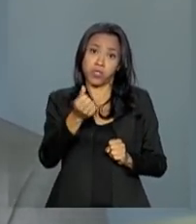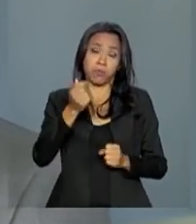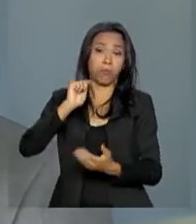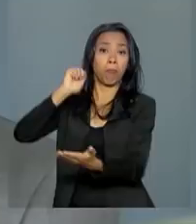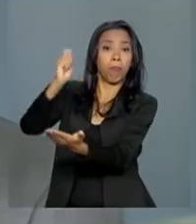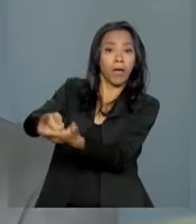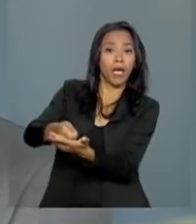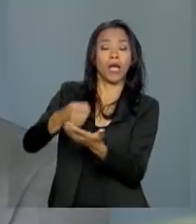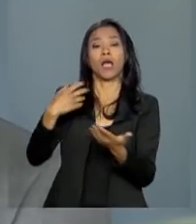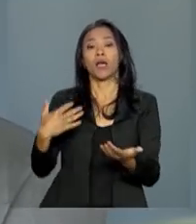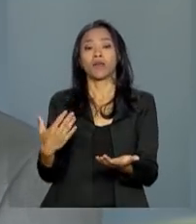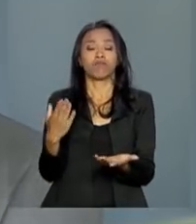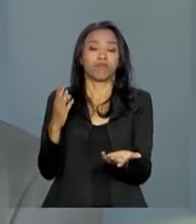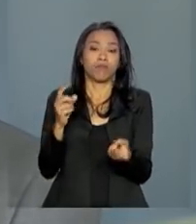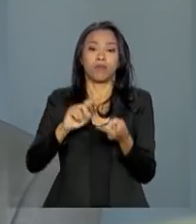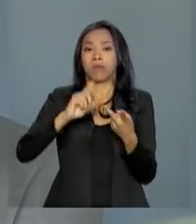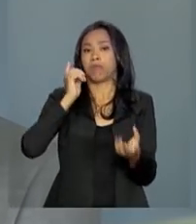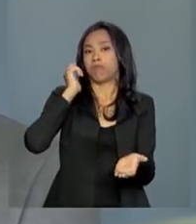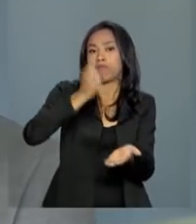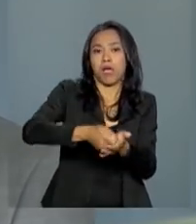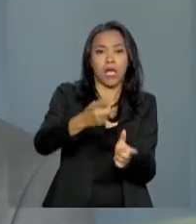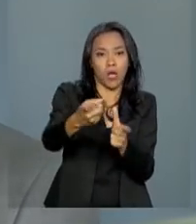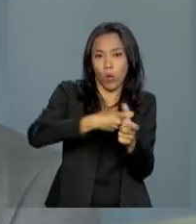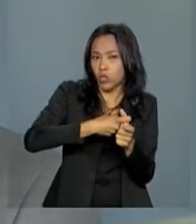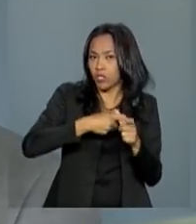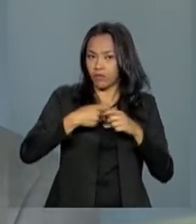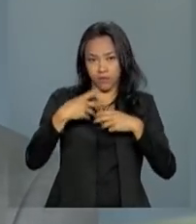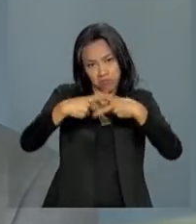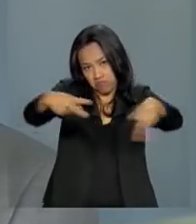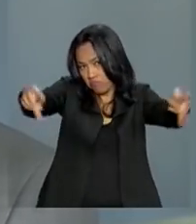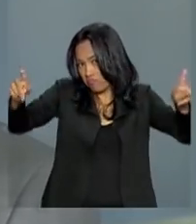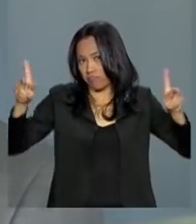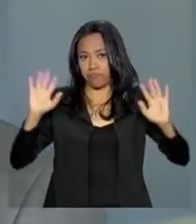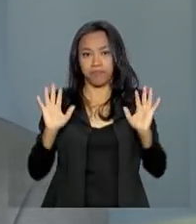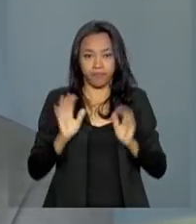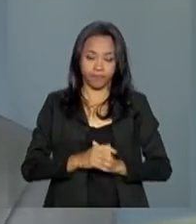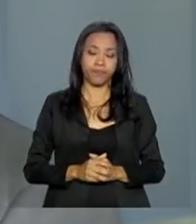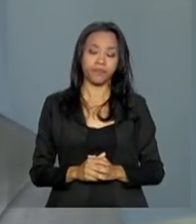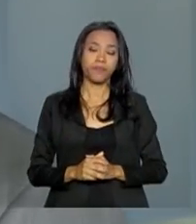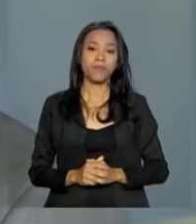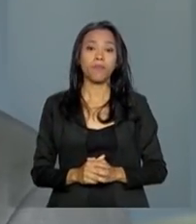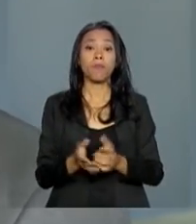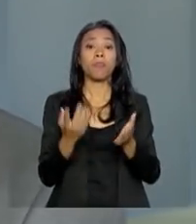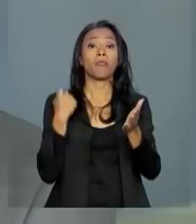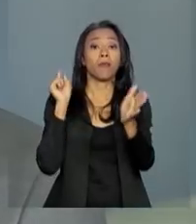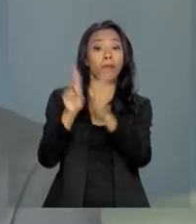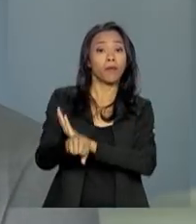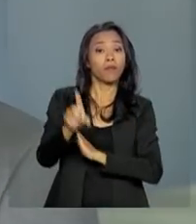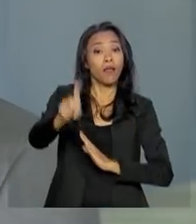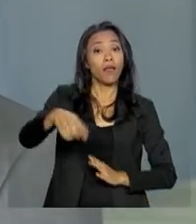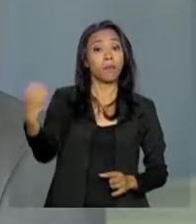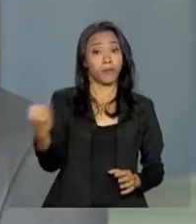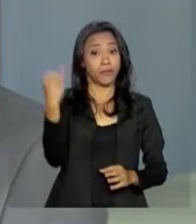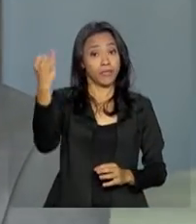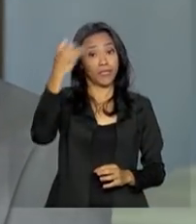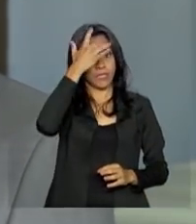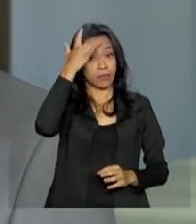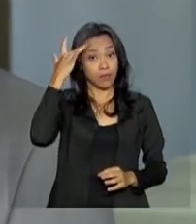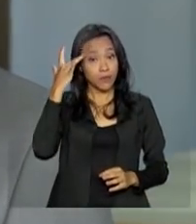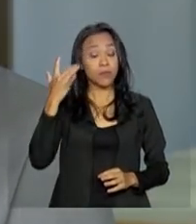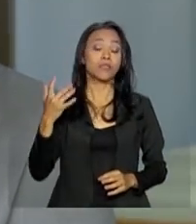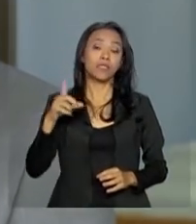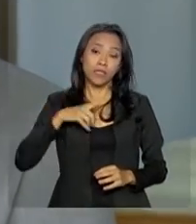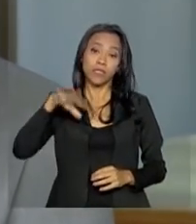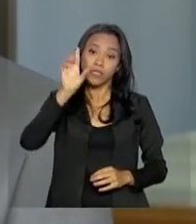a pagar uma dívida e assim adequar o seu orçamento familiar agora é importante que que as pessoas é que têm